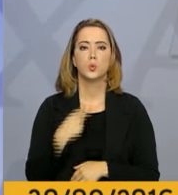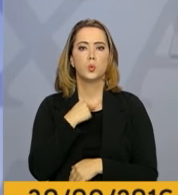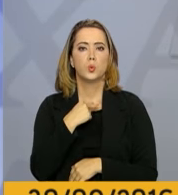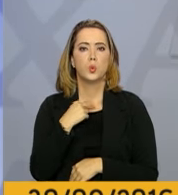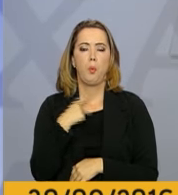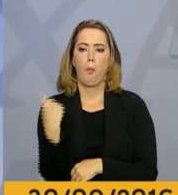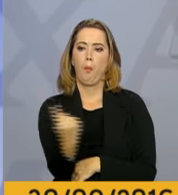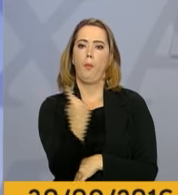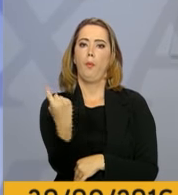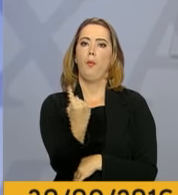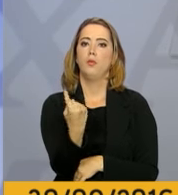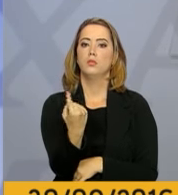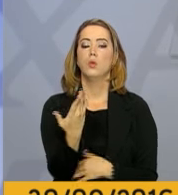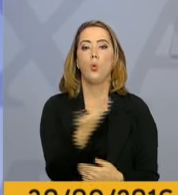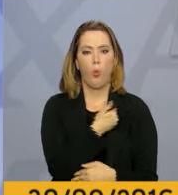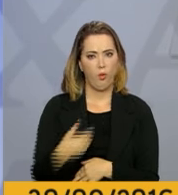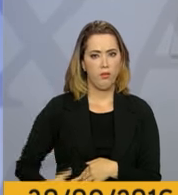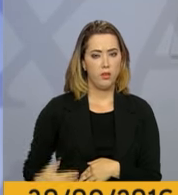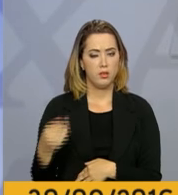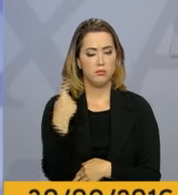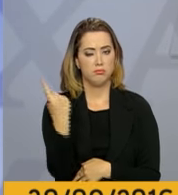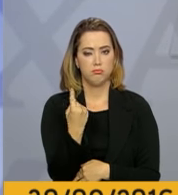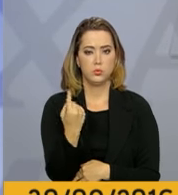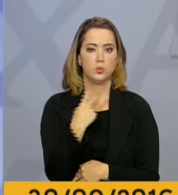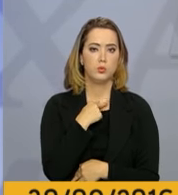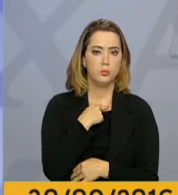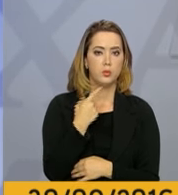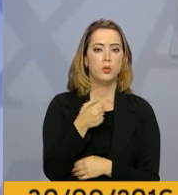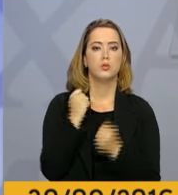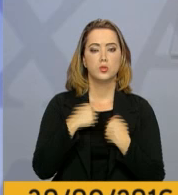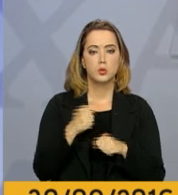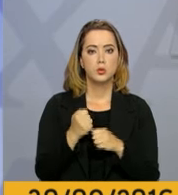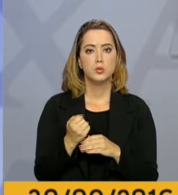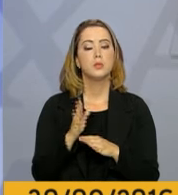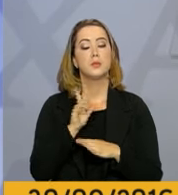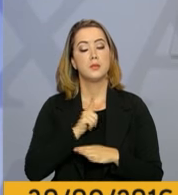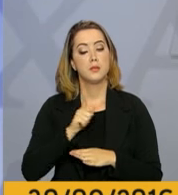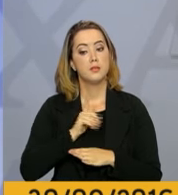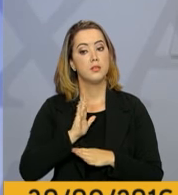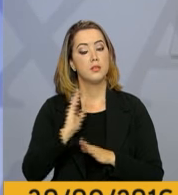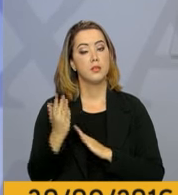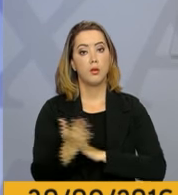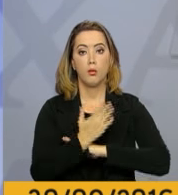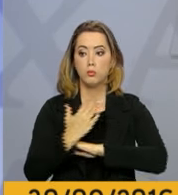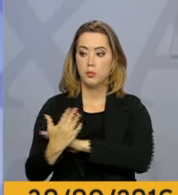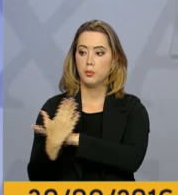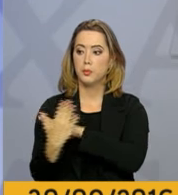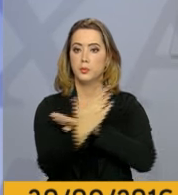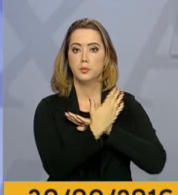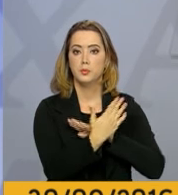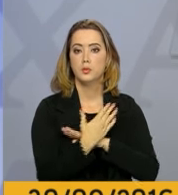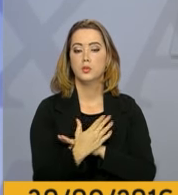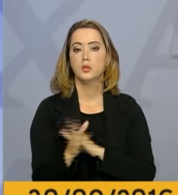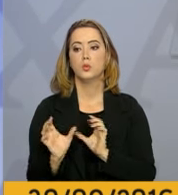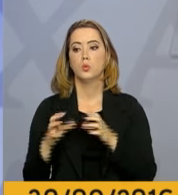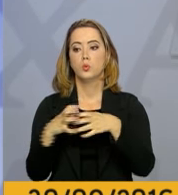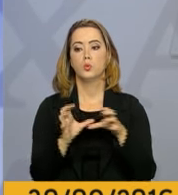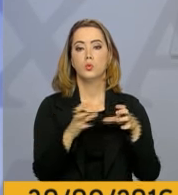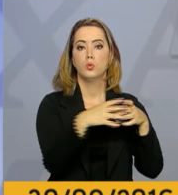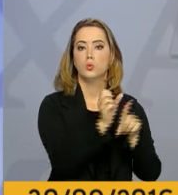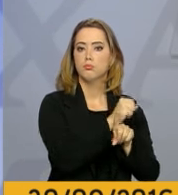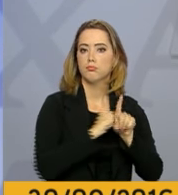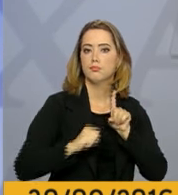sozinho e, por isso, tem que contar com os vários setores